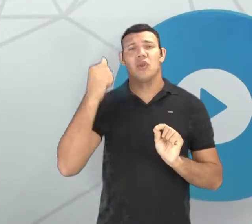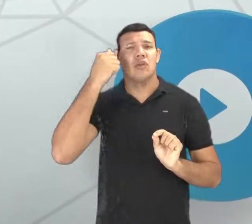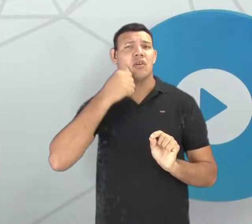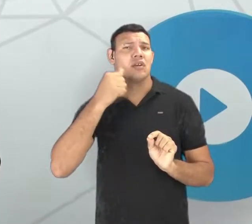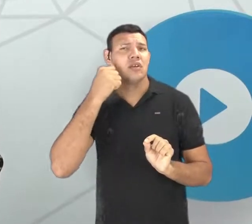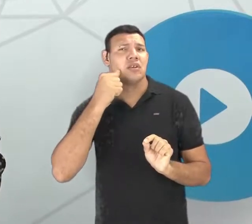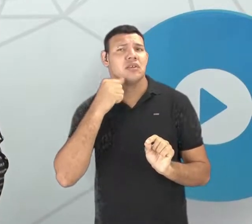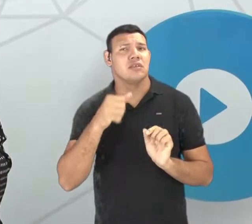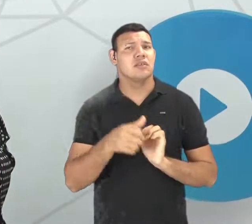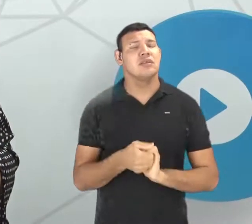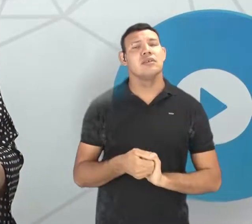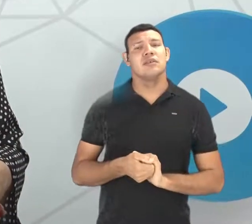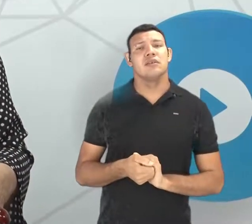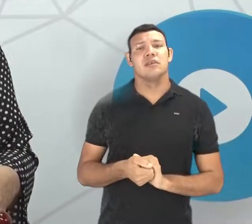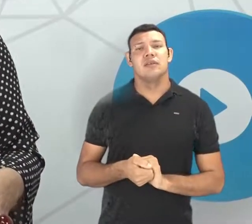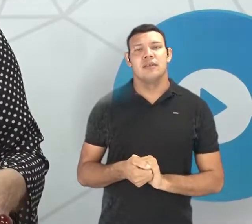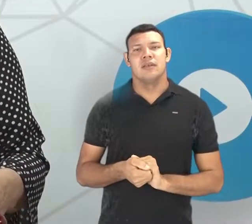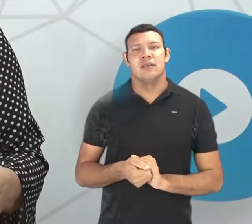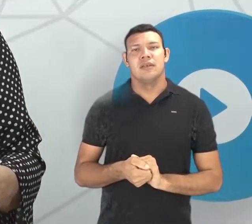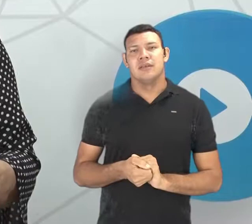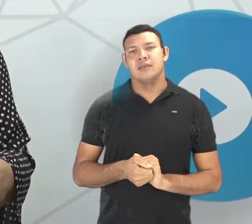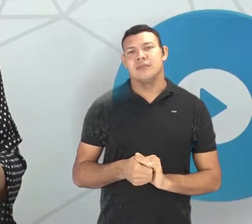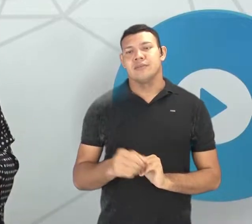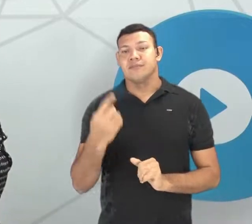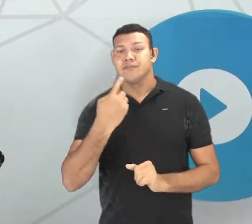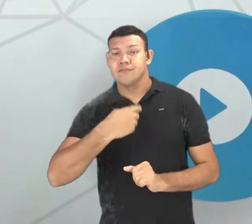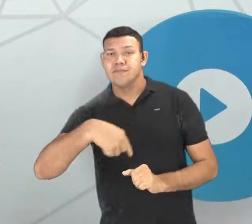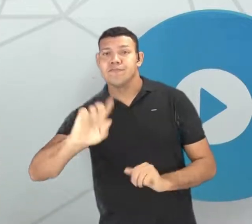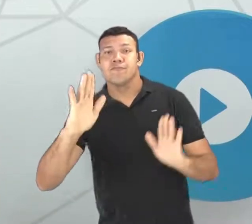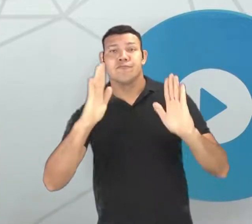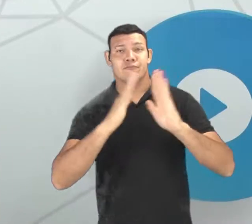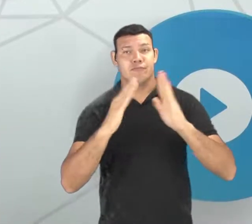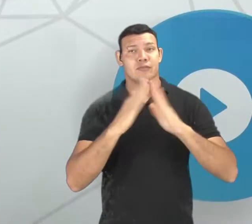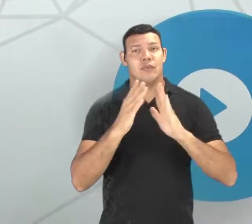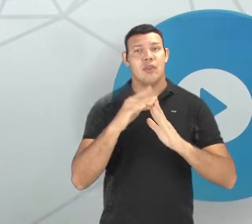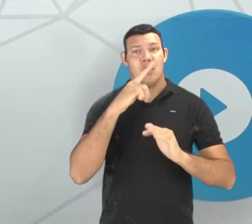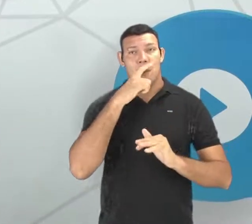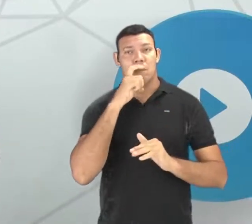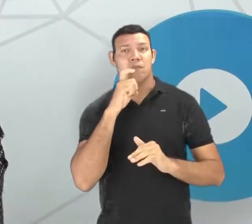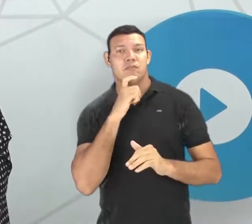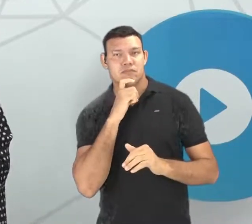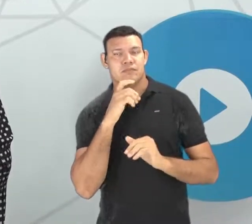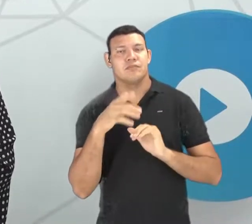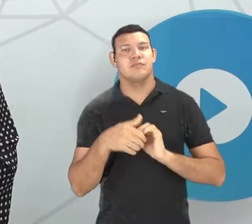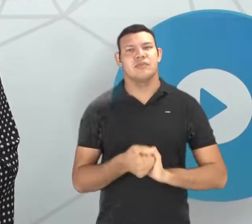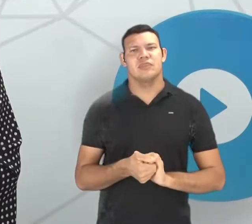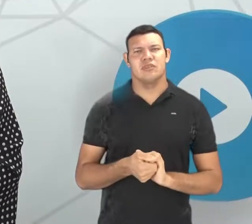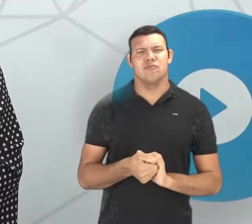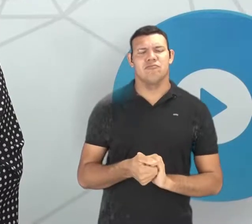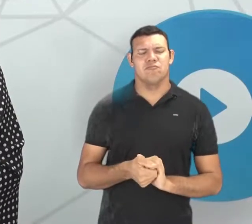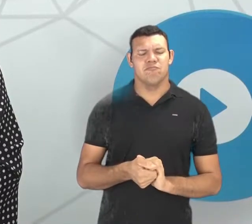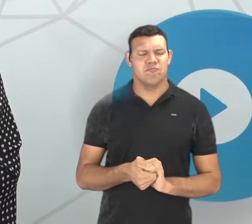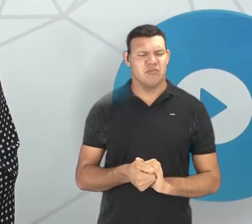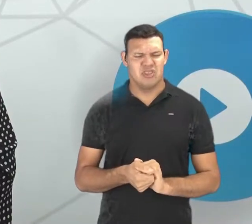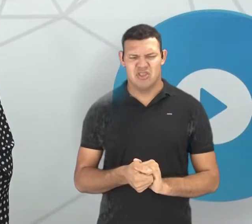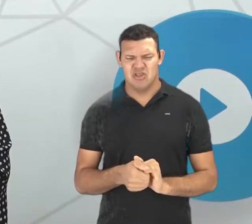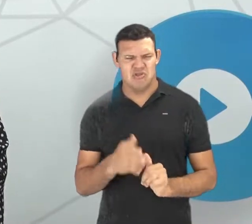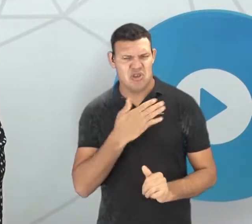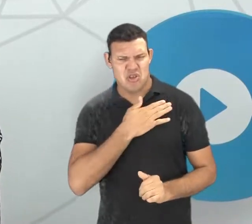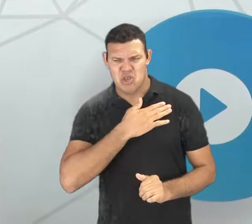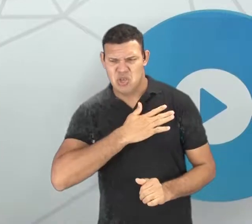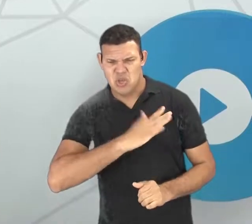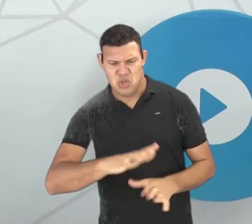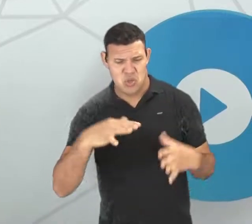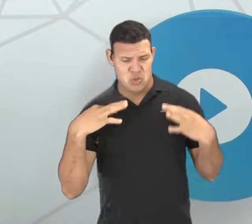a mulher, a vítima, de não ir à casa dos pais. Ele se incomoda com a roupa que ela usa. Ele diz: